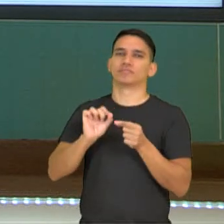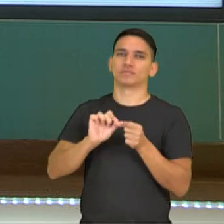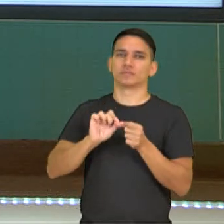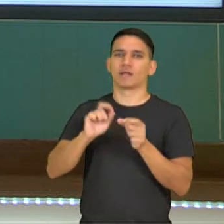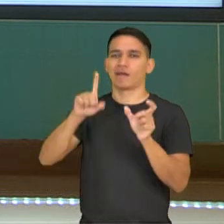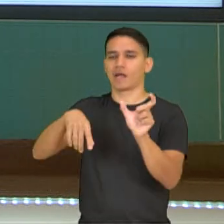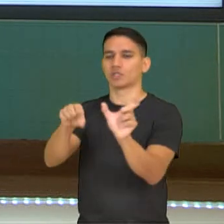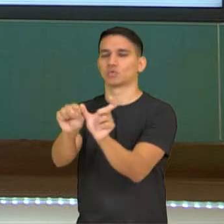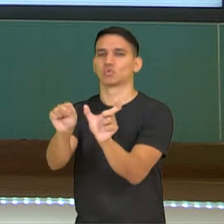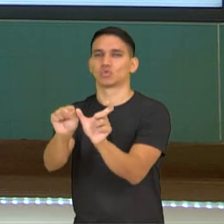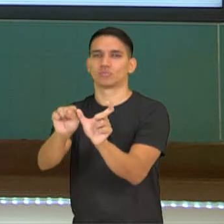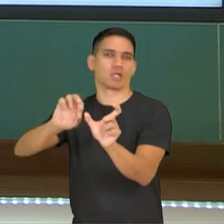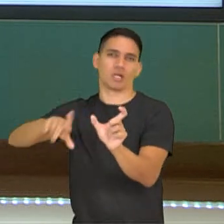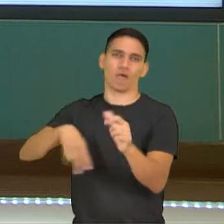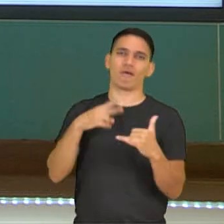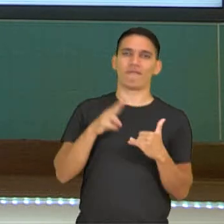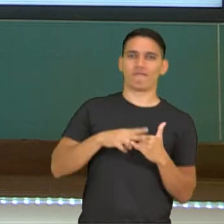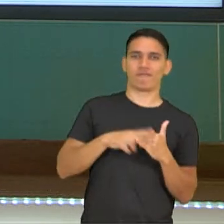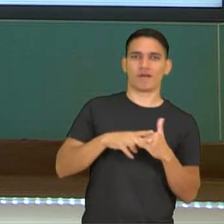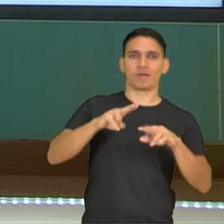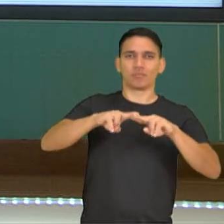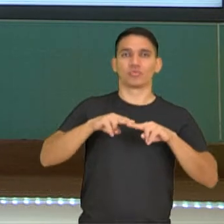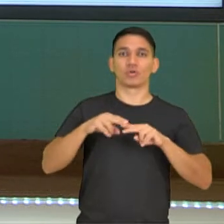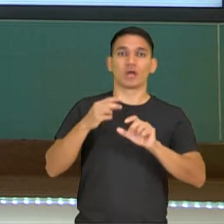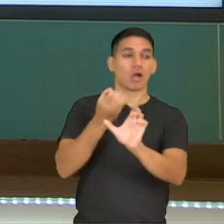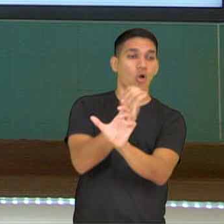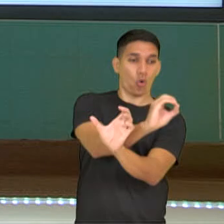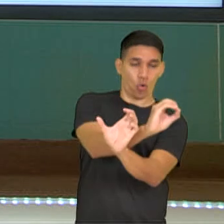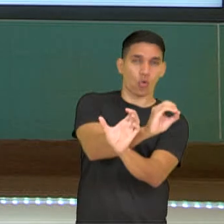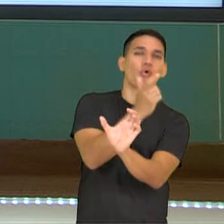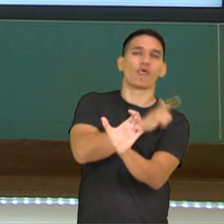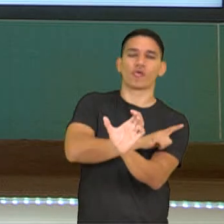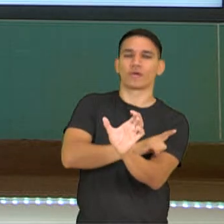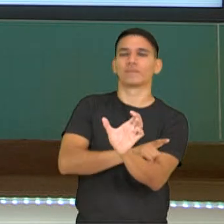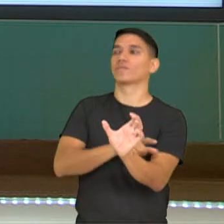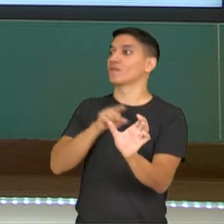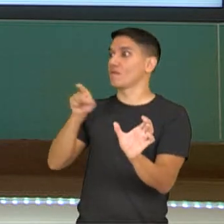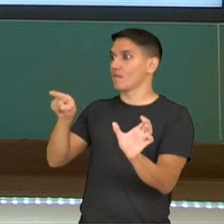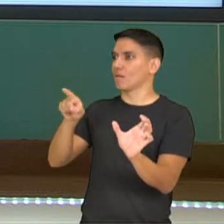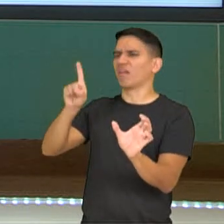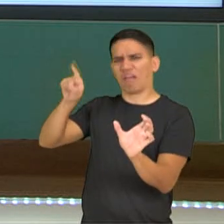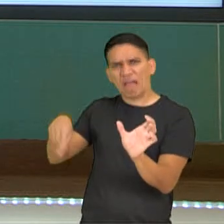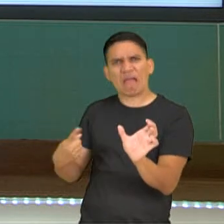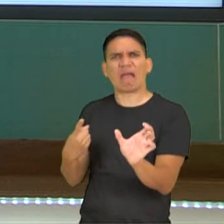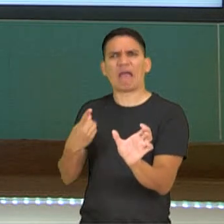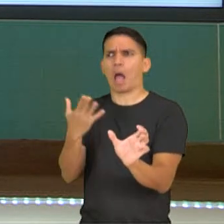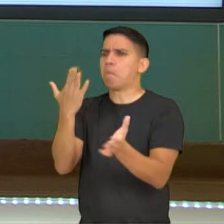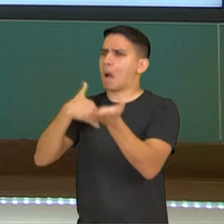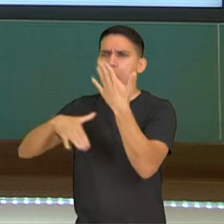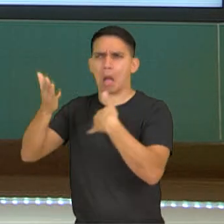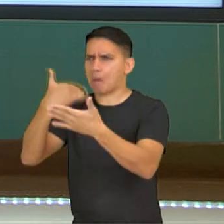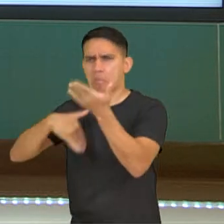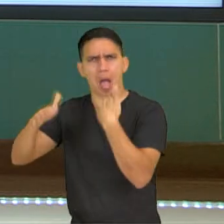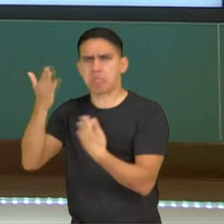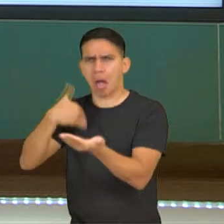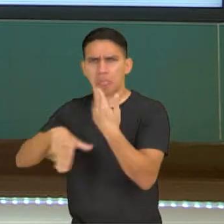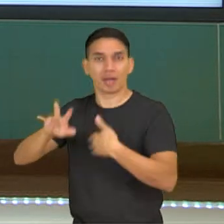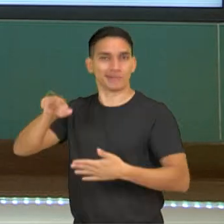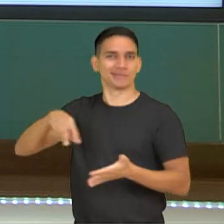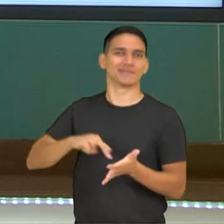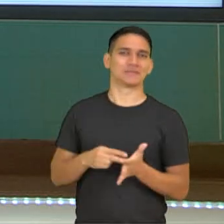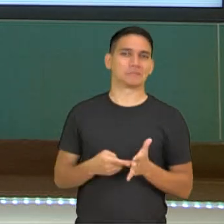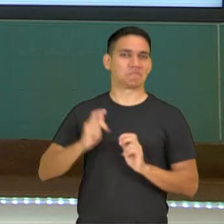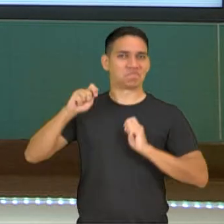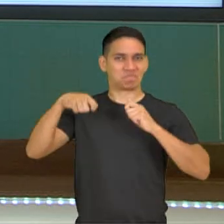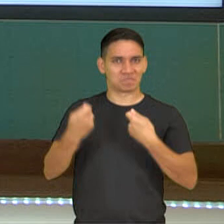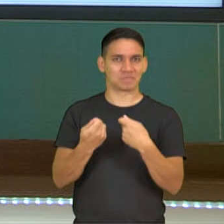um substantivo, já não tenho mais um verbo porque eu coloco o o na frente. Eu digo ele é um comilão, né? Então, a gente tem essa